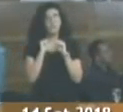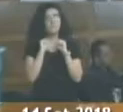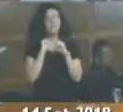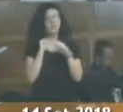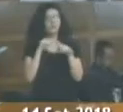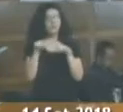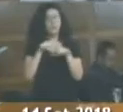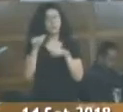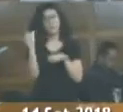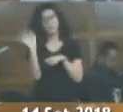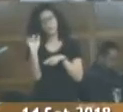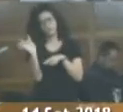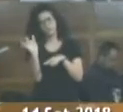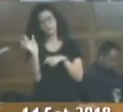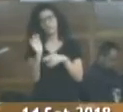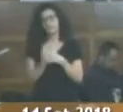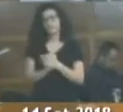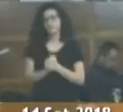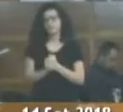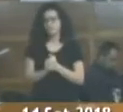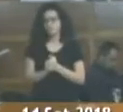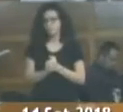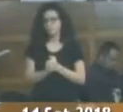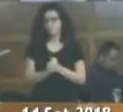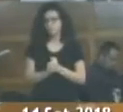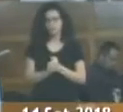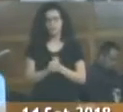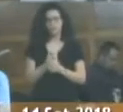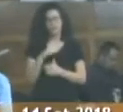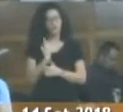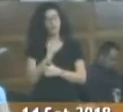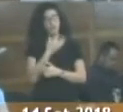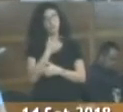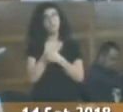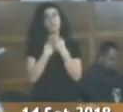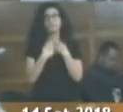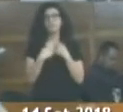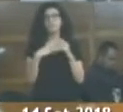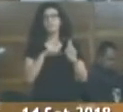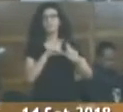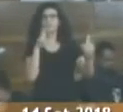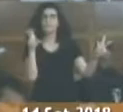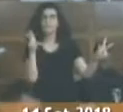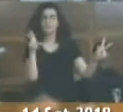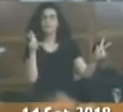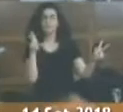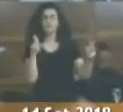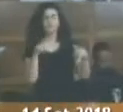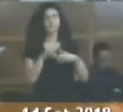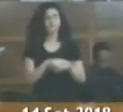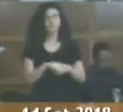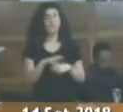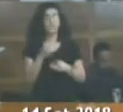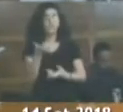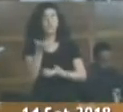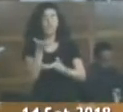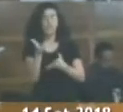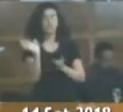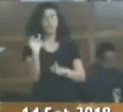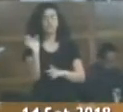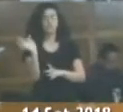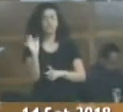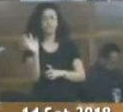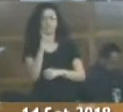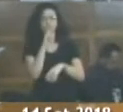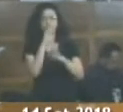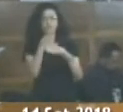trabalhar numa universidade. A nossa proposta é um pouco diferente. Nós queremos uma universidade do